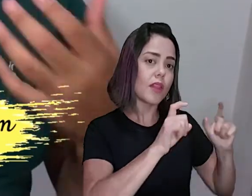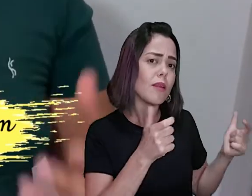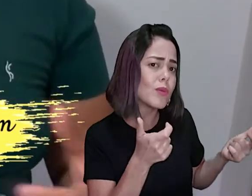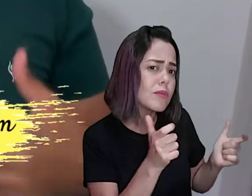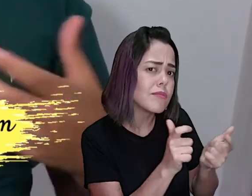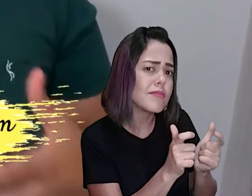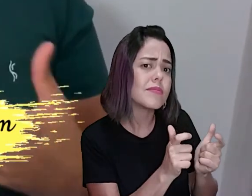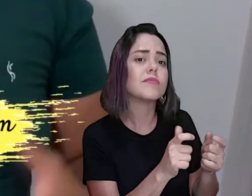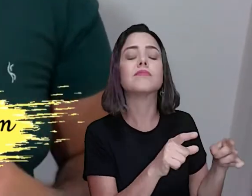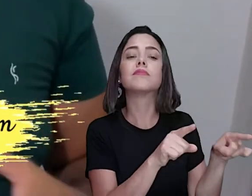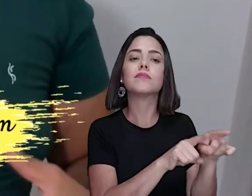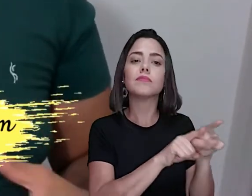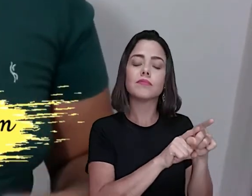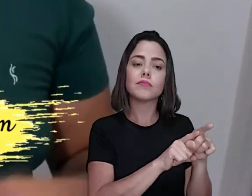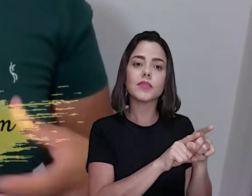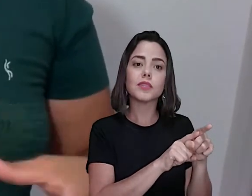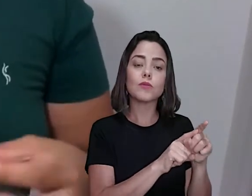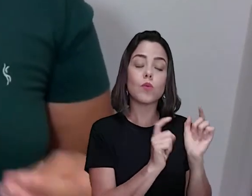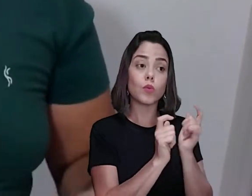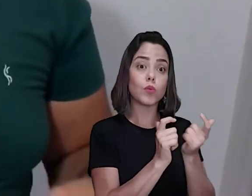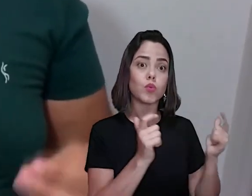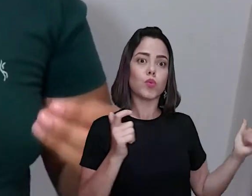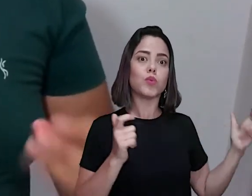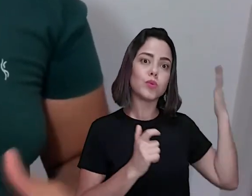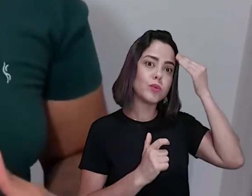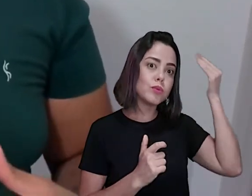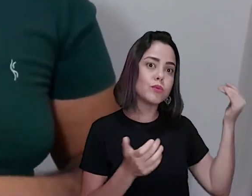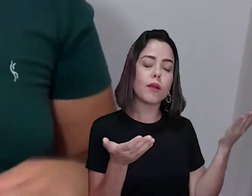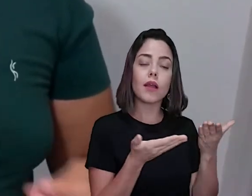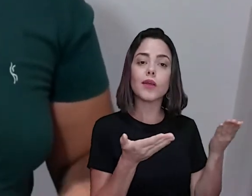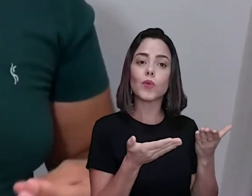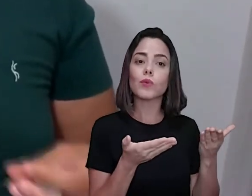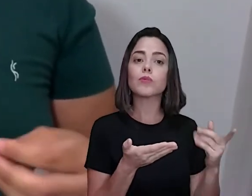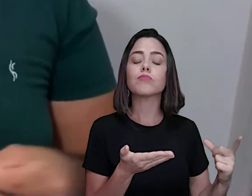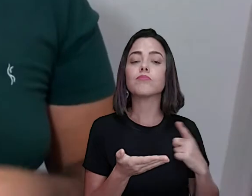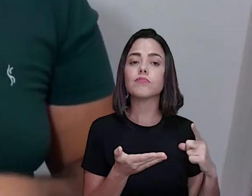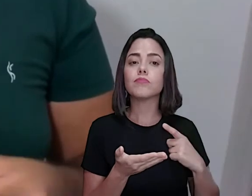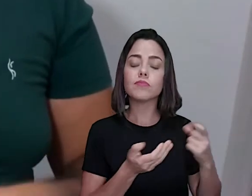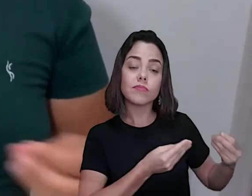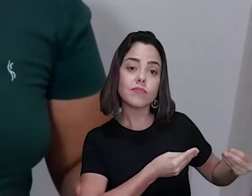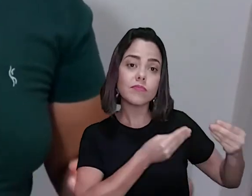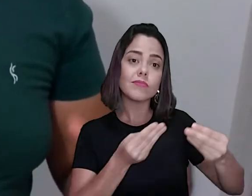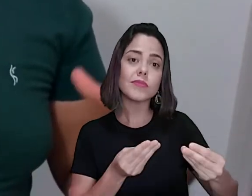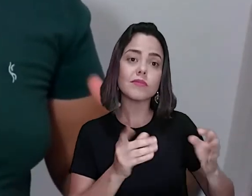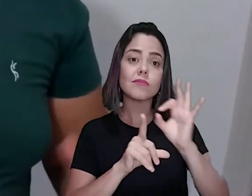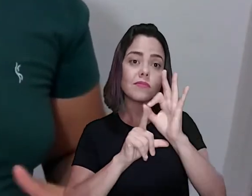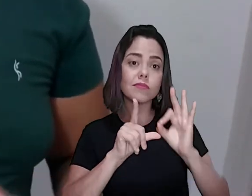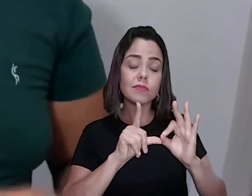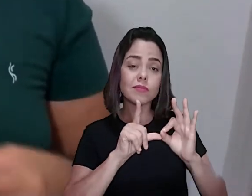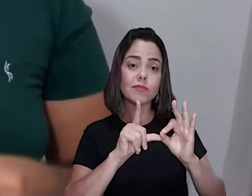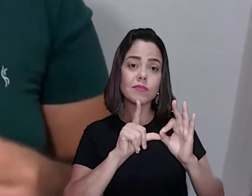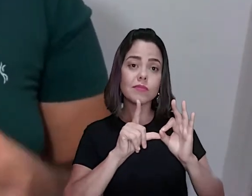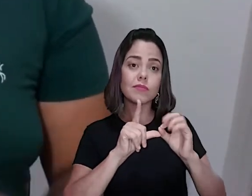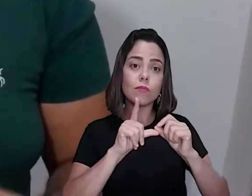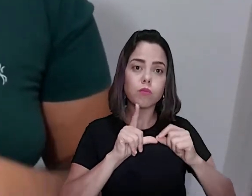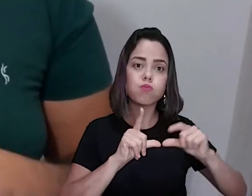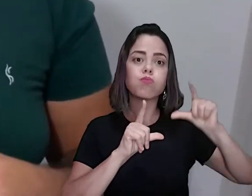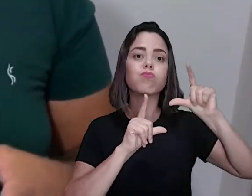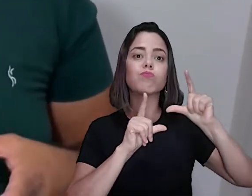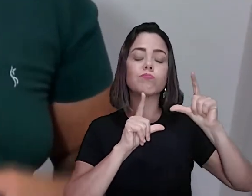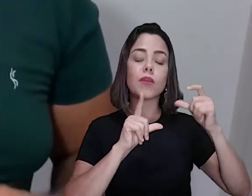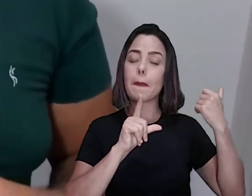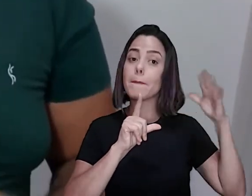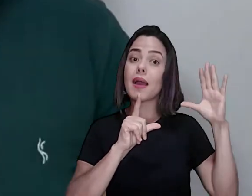e por estarem ganhando popularidade no mercado brasileiro agora, eles tendem a oferecer taxas maiores de retorno